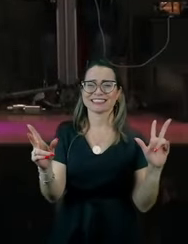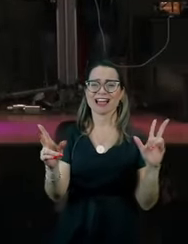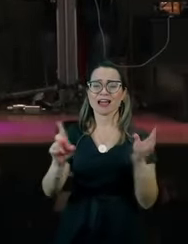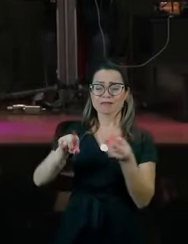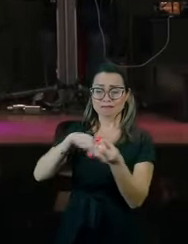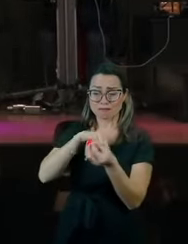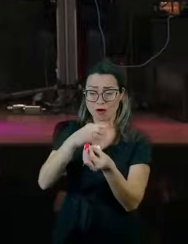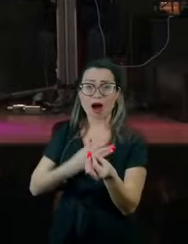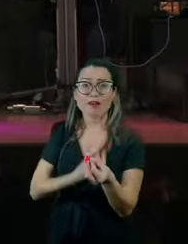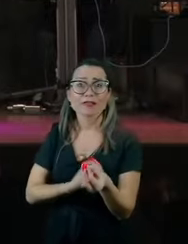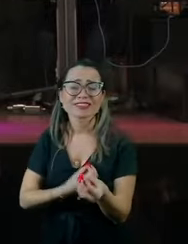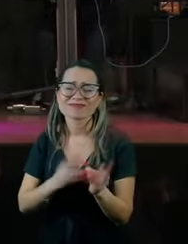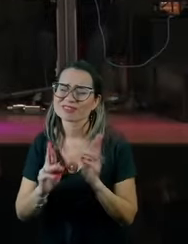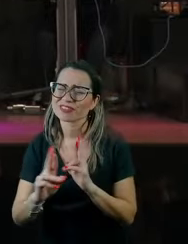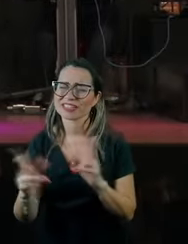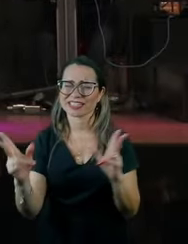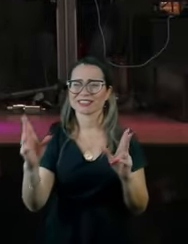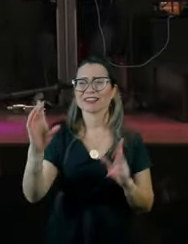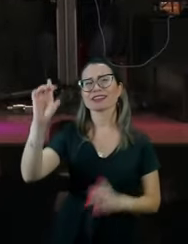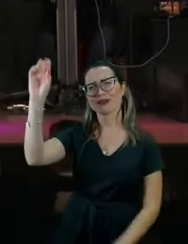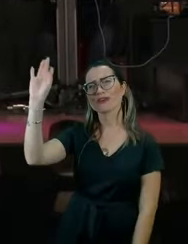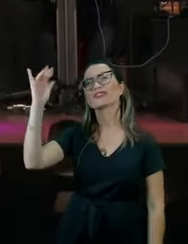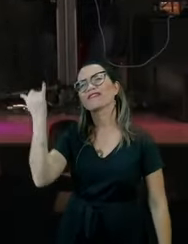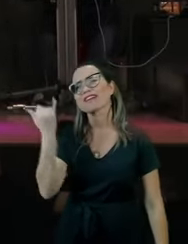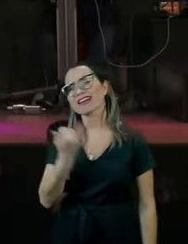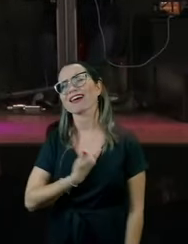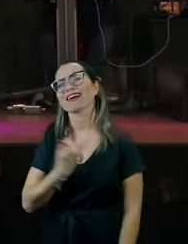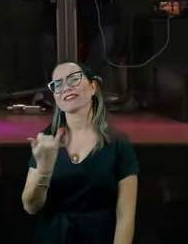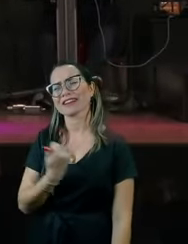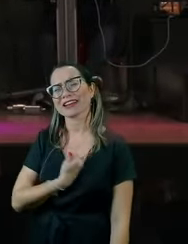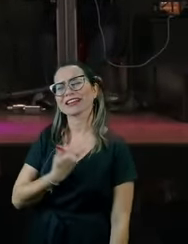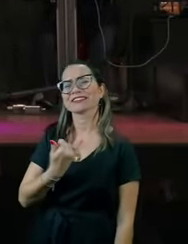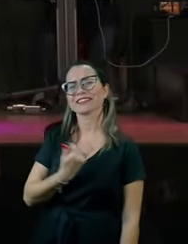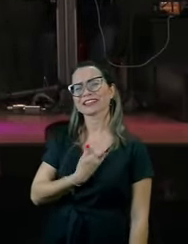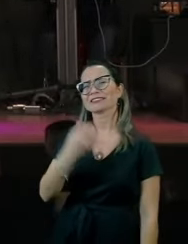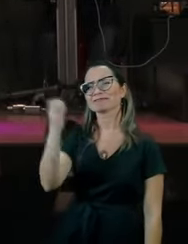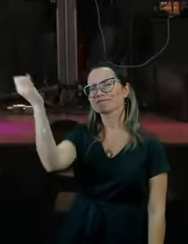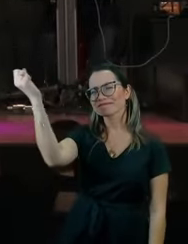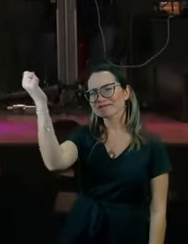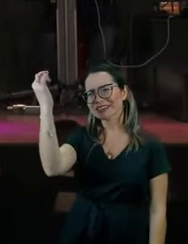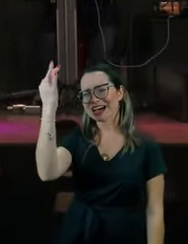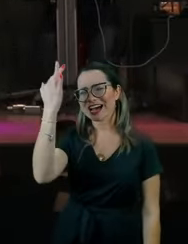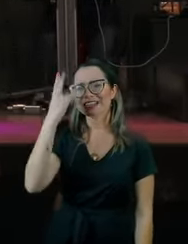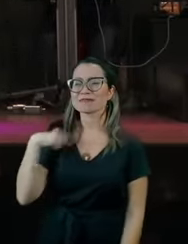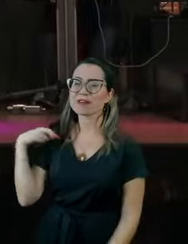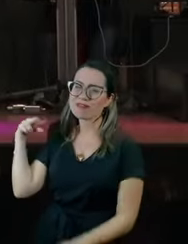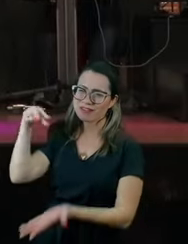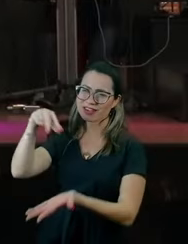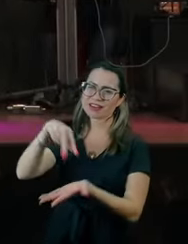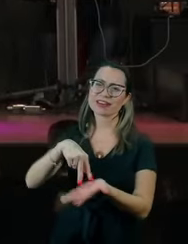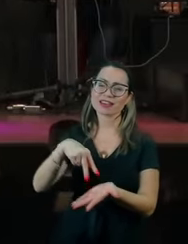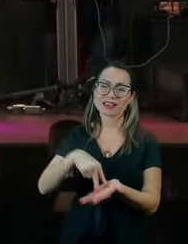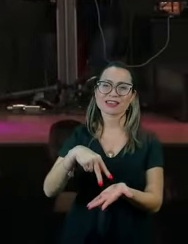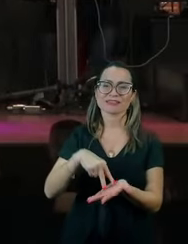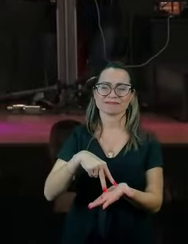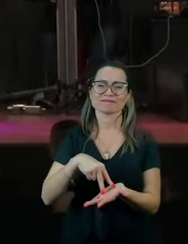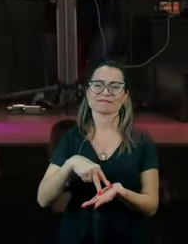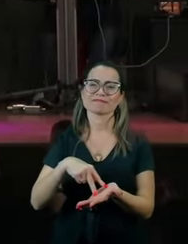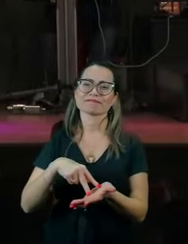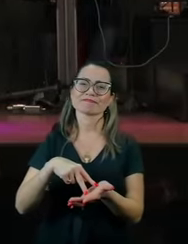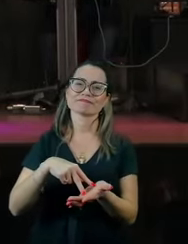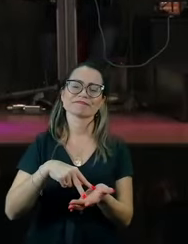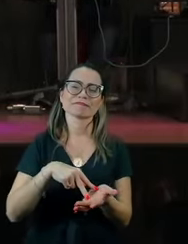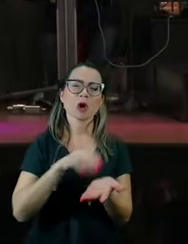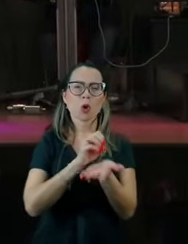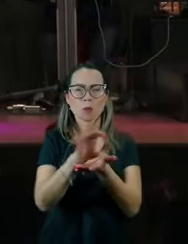embalando desde de manhã até a noite, me dando graça para estarmos aqui e vivermos aquilo que o Senhor tem